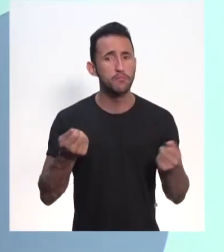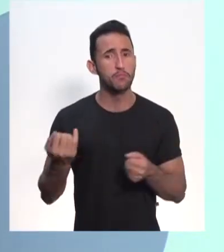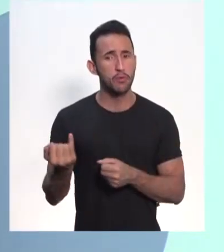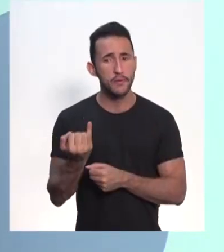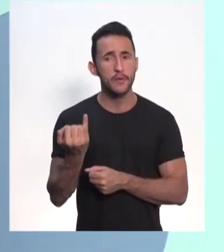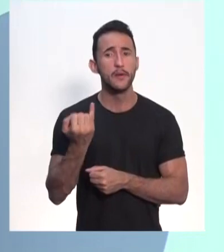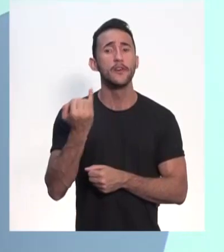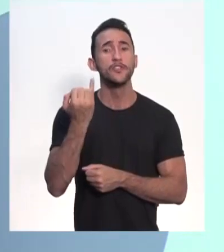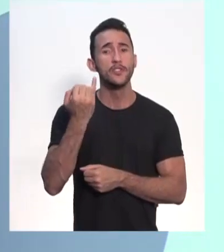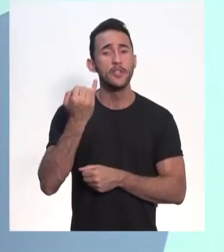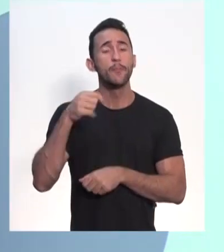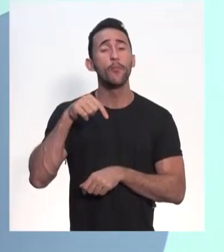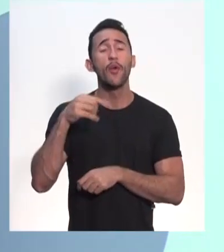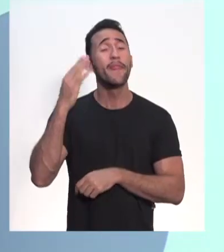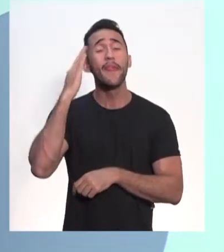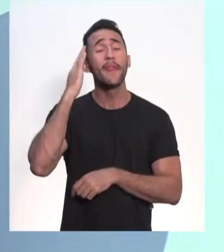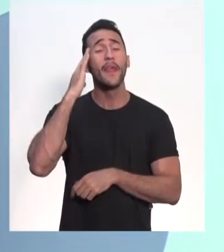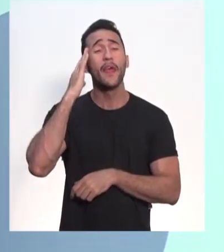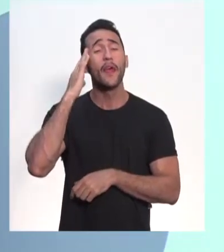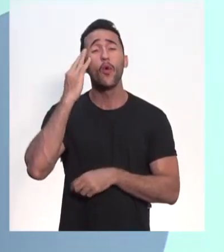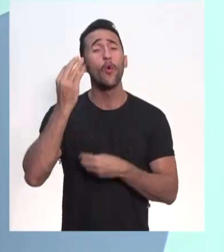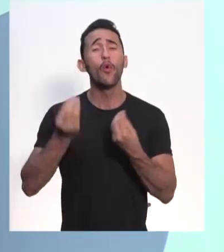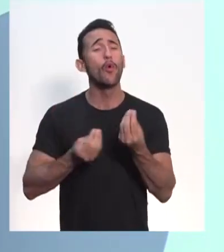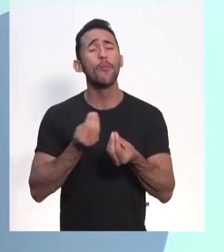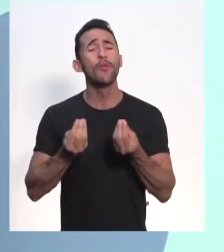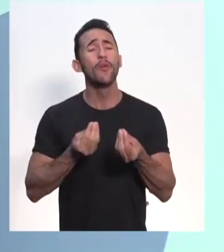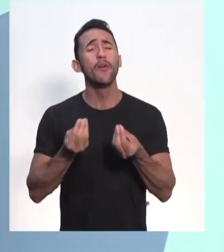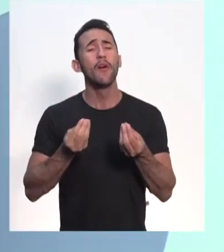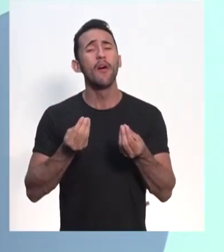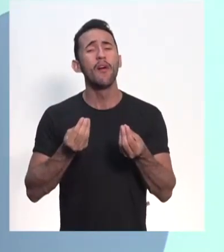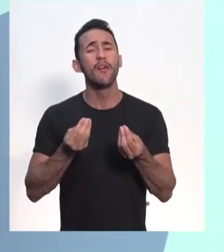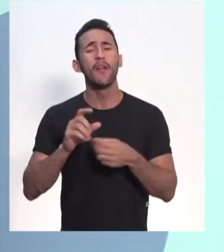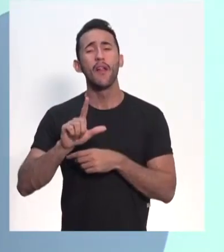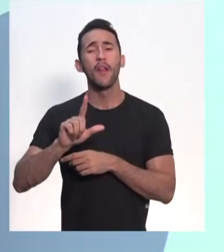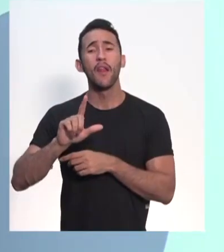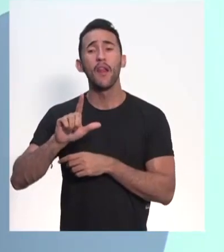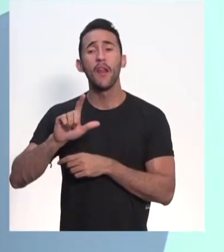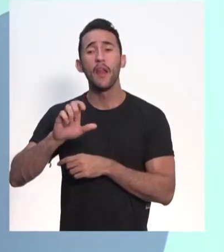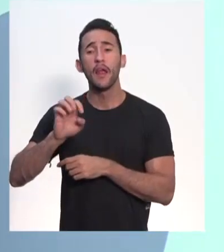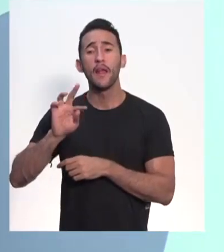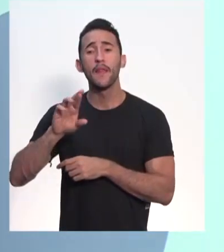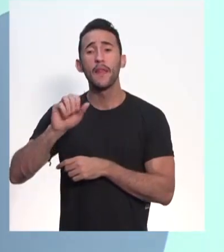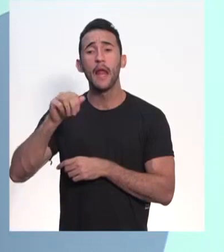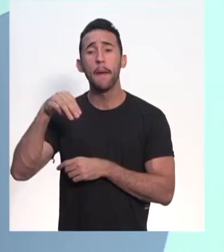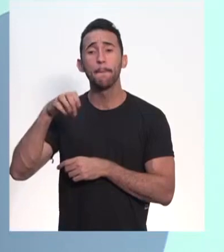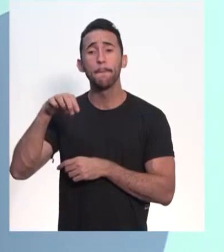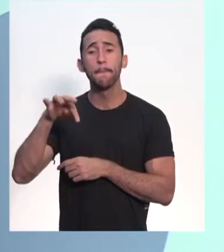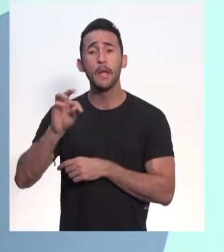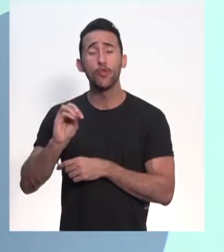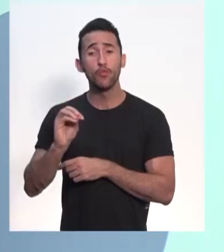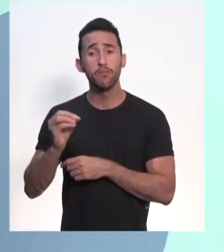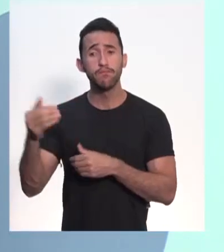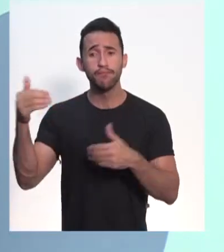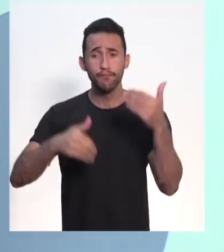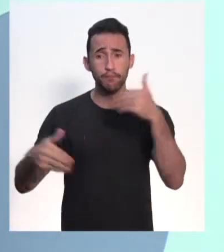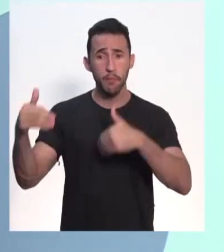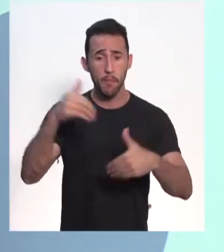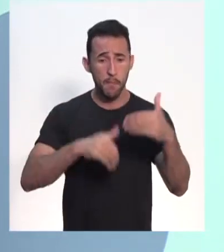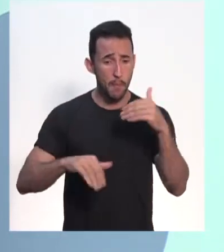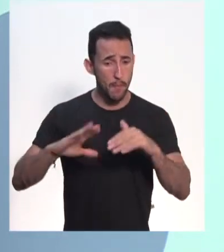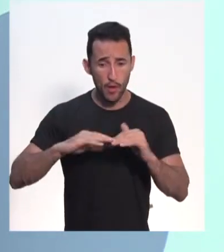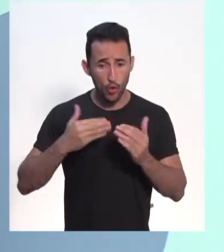para o desenvolvimento de habilidades de leitura, escrita e oralidade, ligadas às práticas sociais